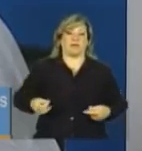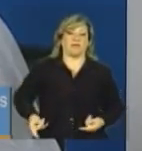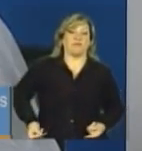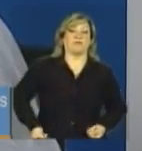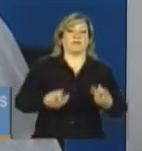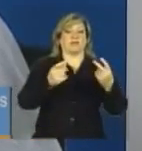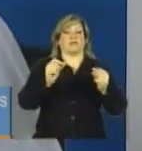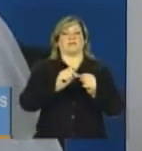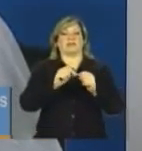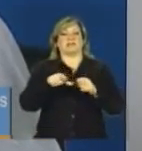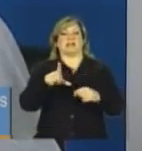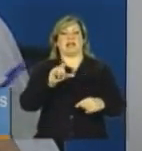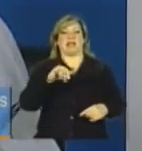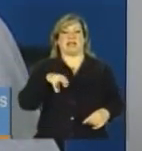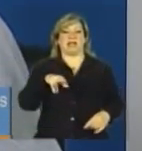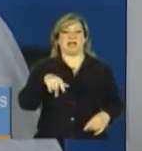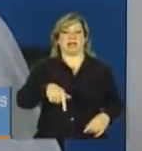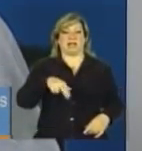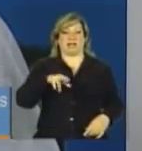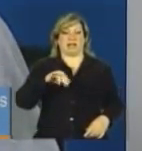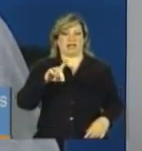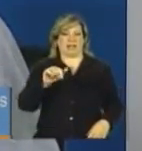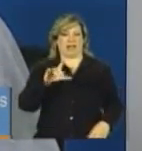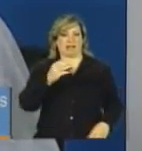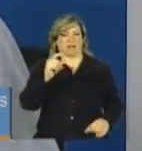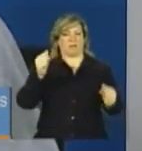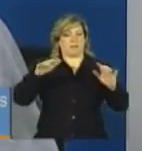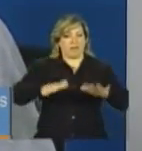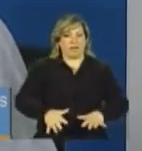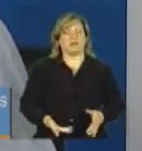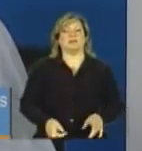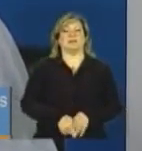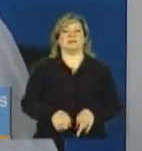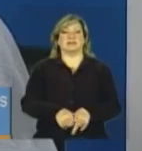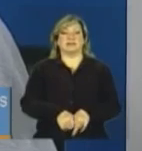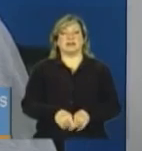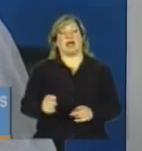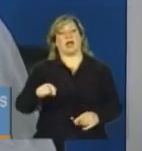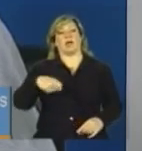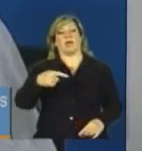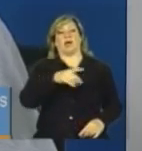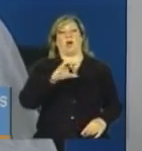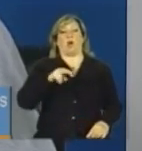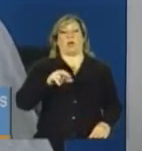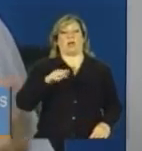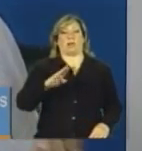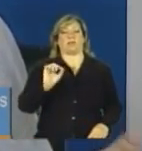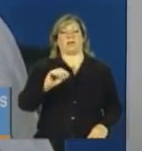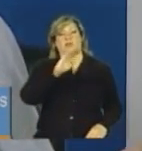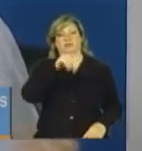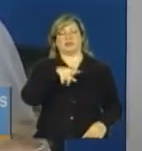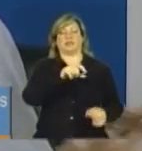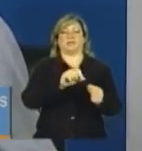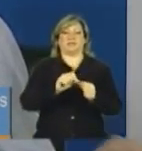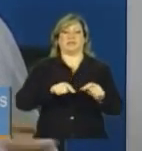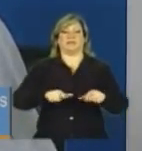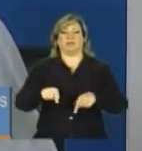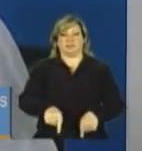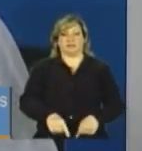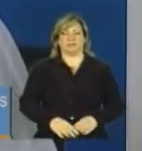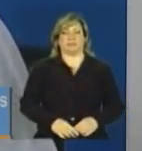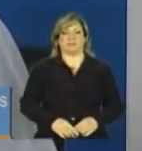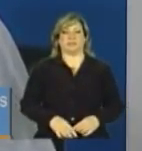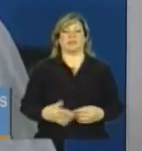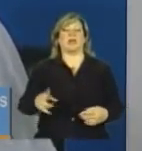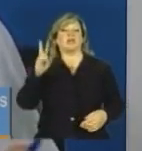fazer essa liquidação, né? Aí eh a chamada é pela CONAB, né? na CONAB que opera no caso,